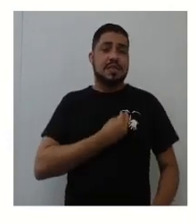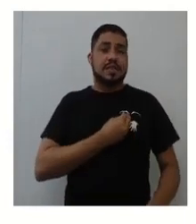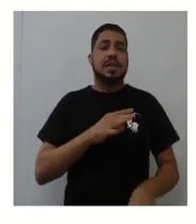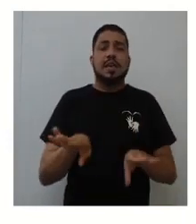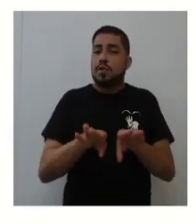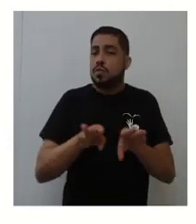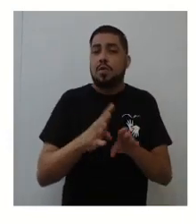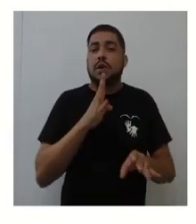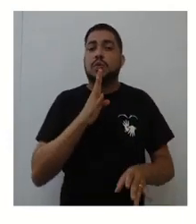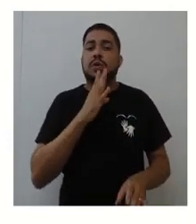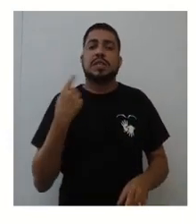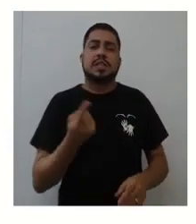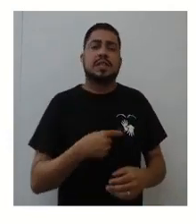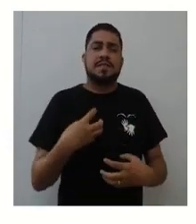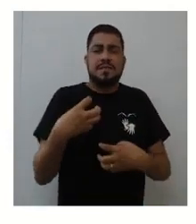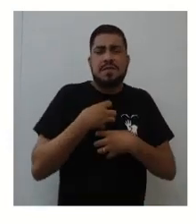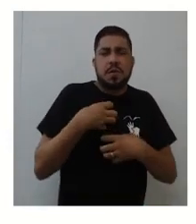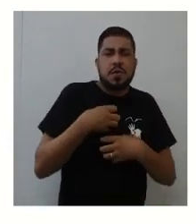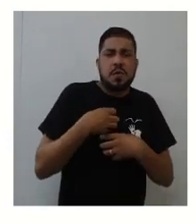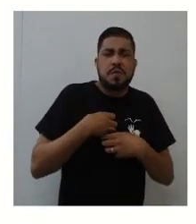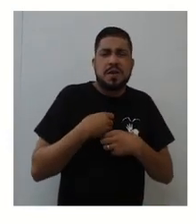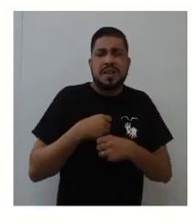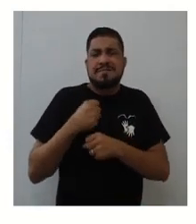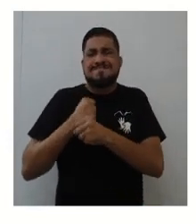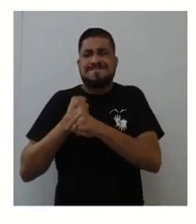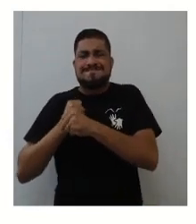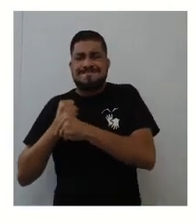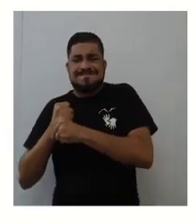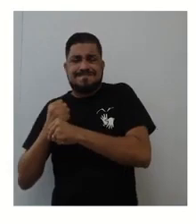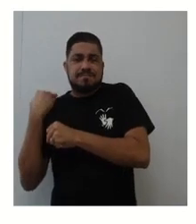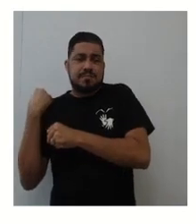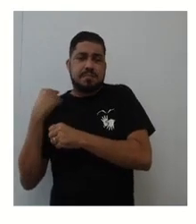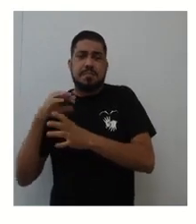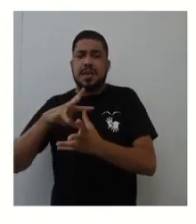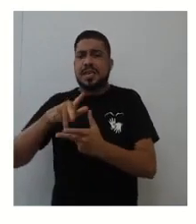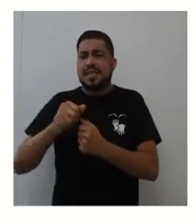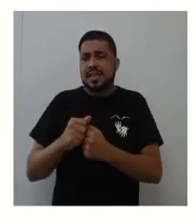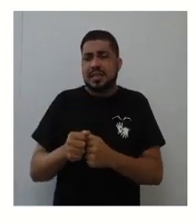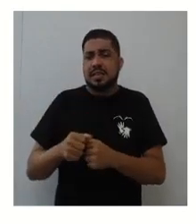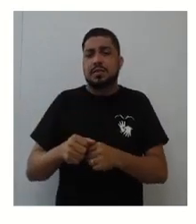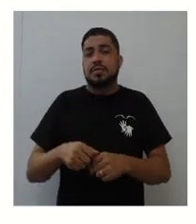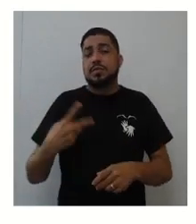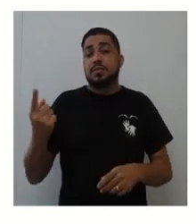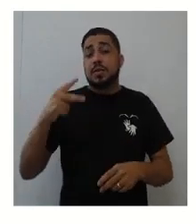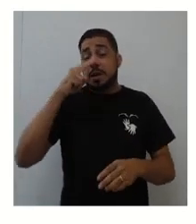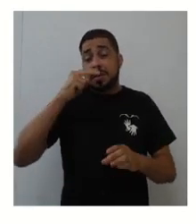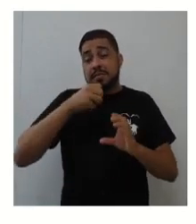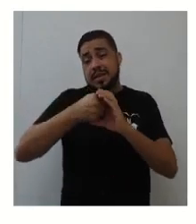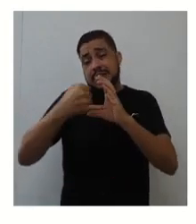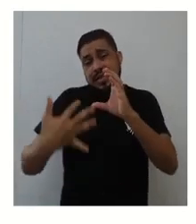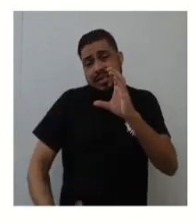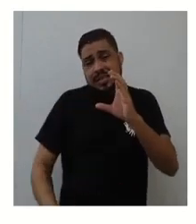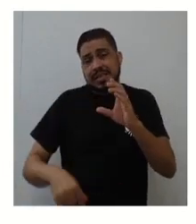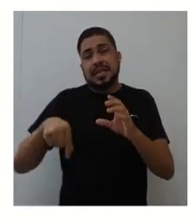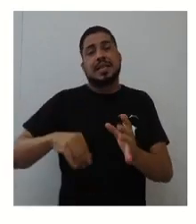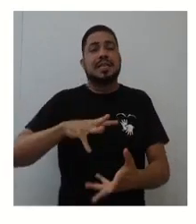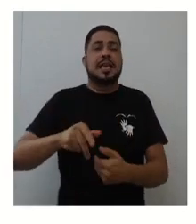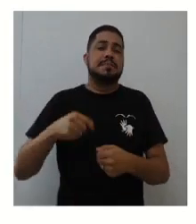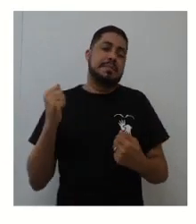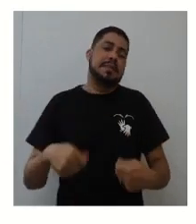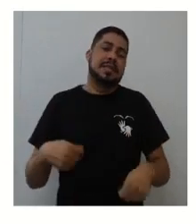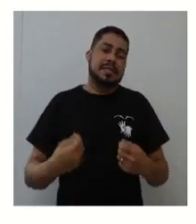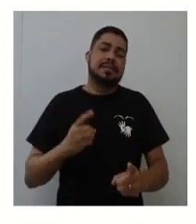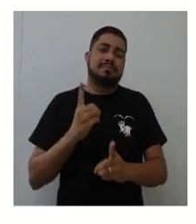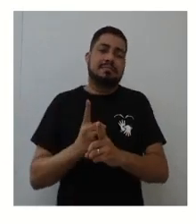conhecemos, mesmo que formas primitivas, planetas com as mesmas características da Terra precisam ser encontrados.